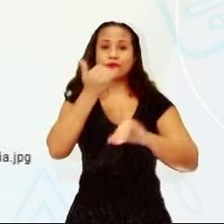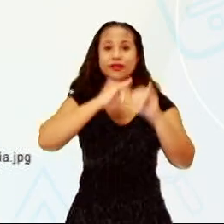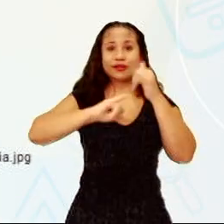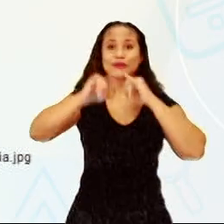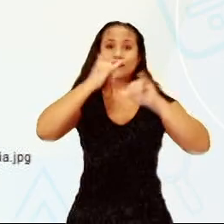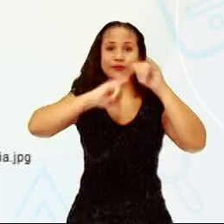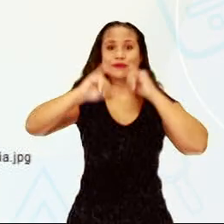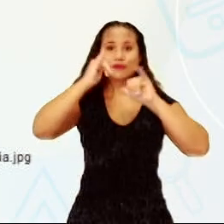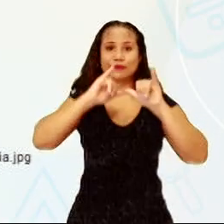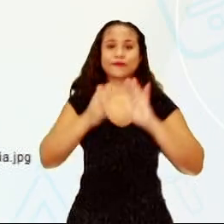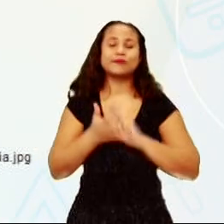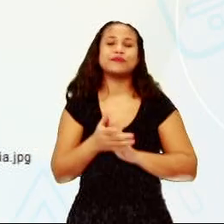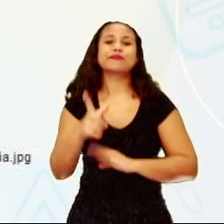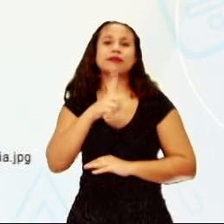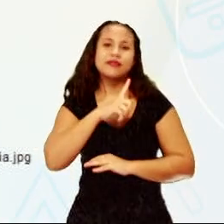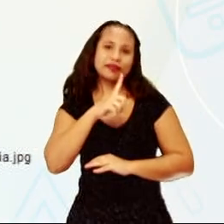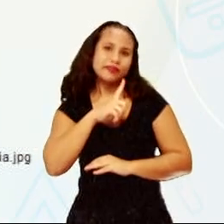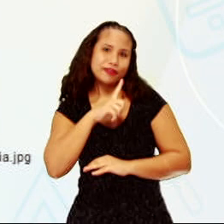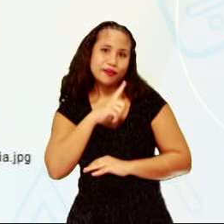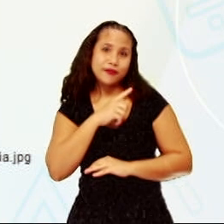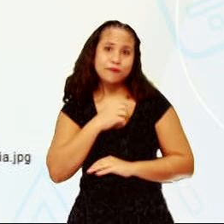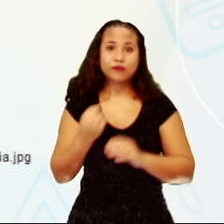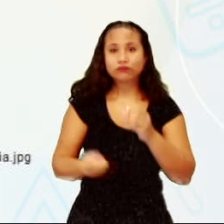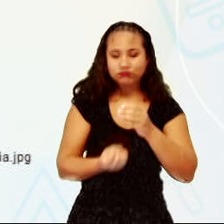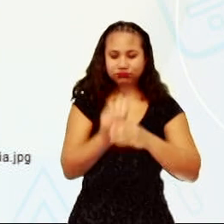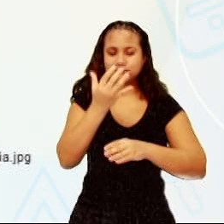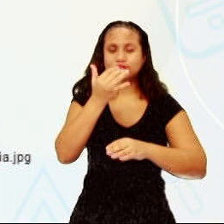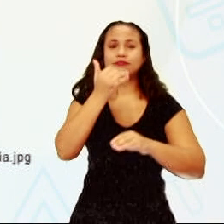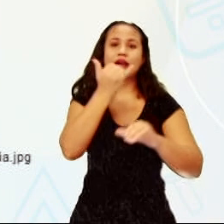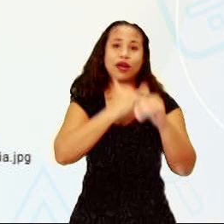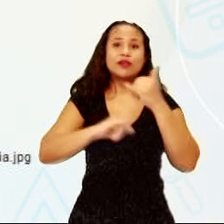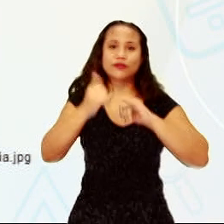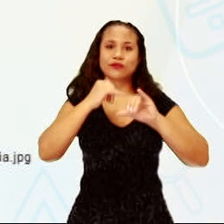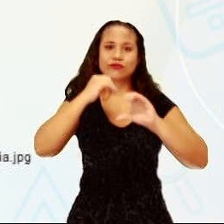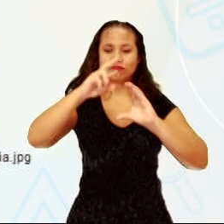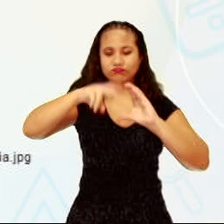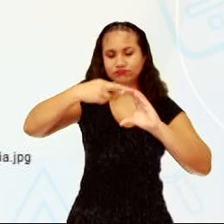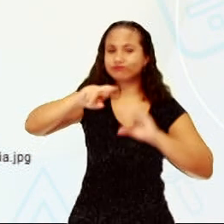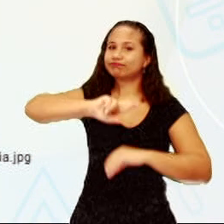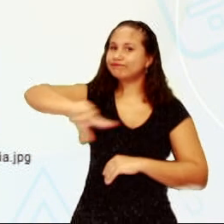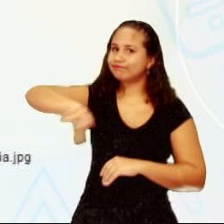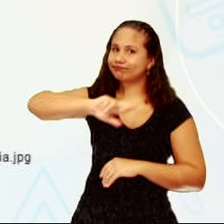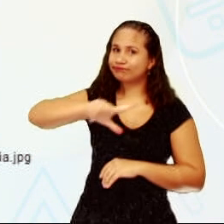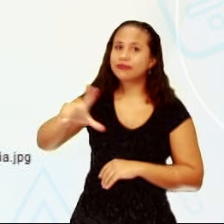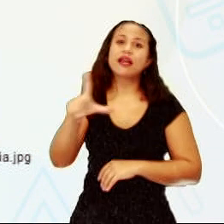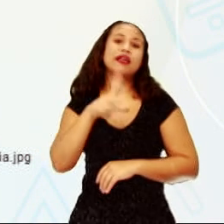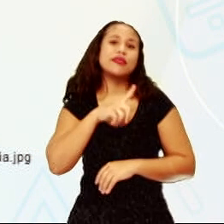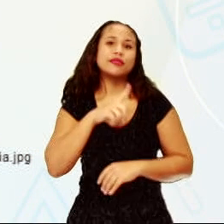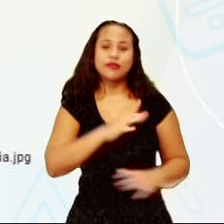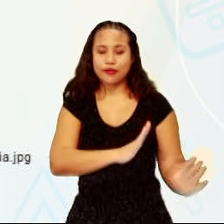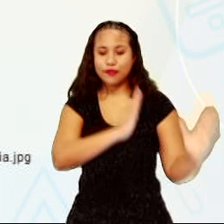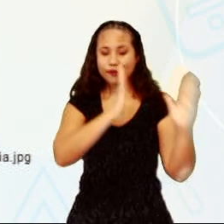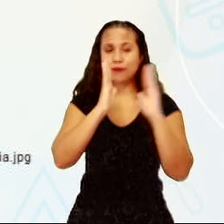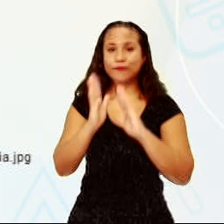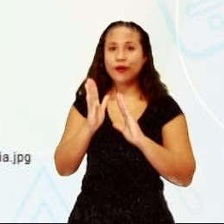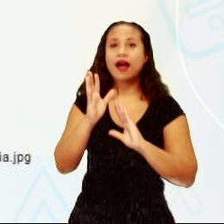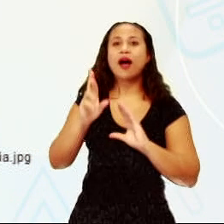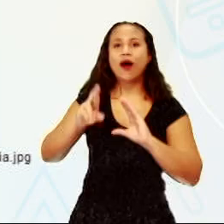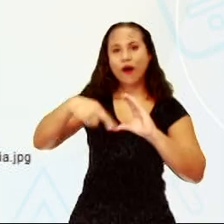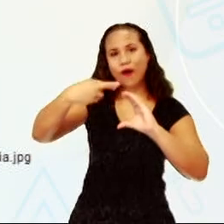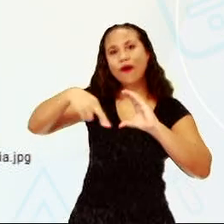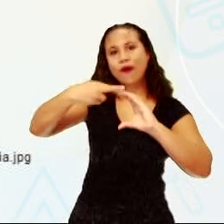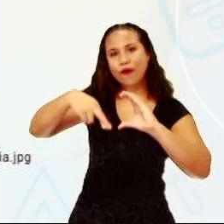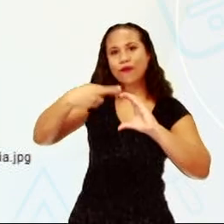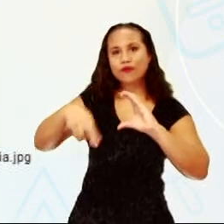tá? Nós temos fontes de energias não renováveis e temos fontes de energia